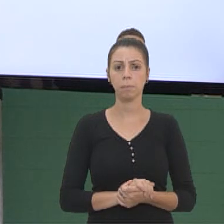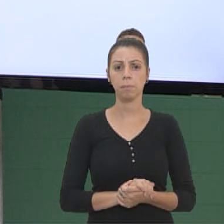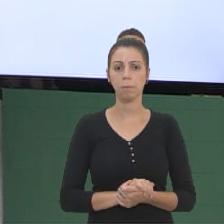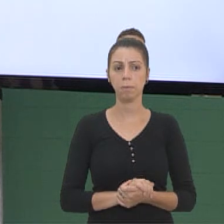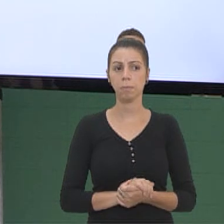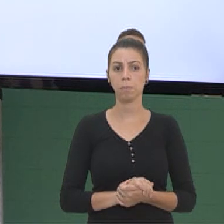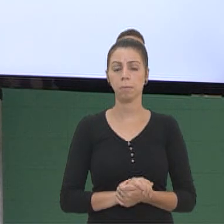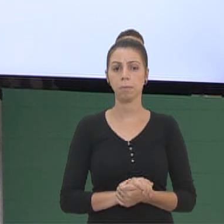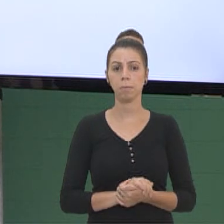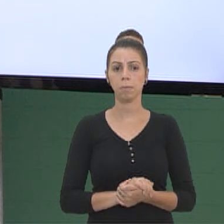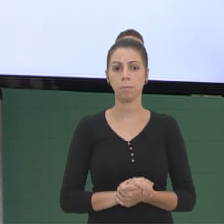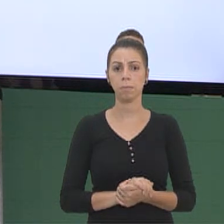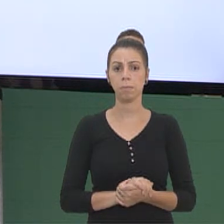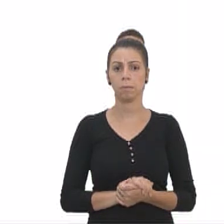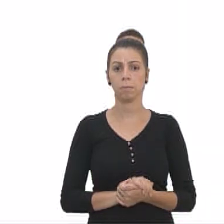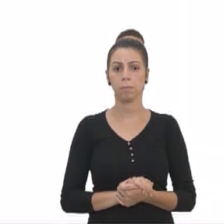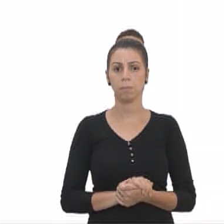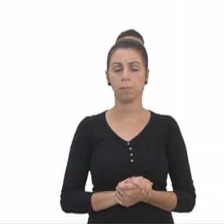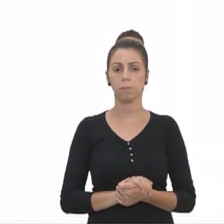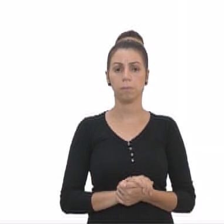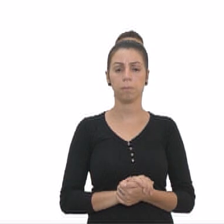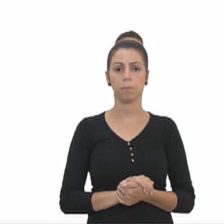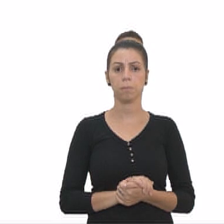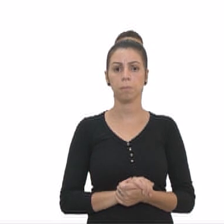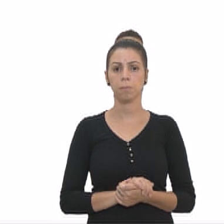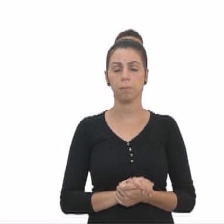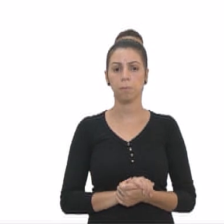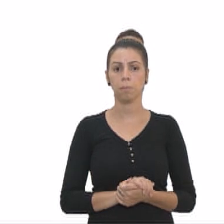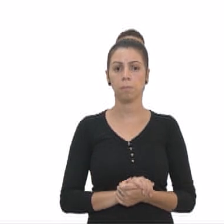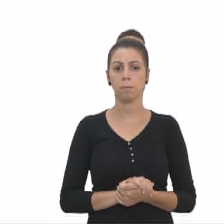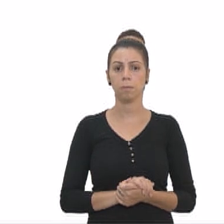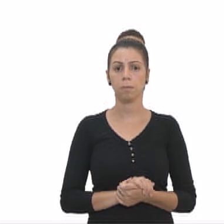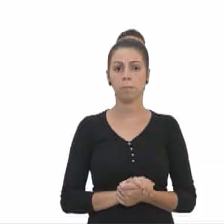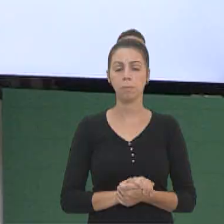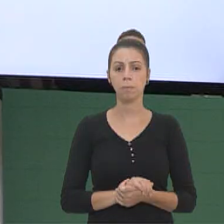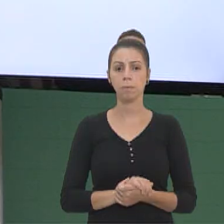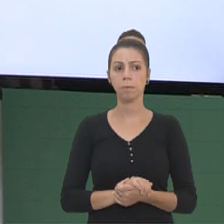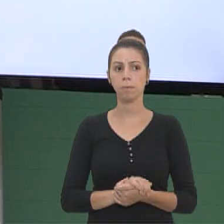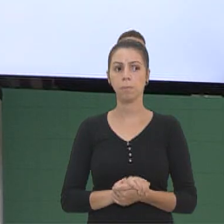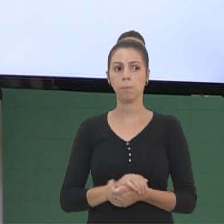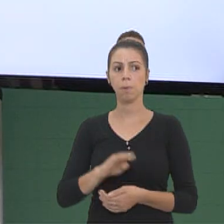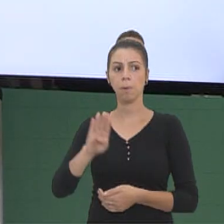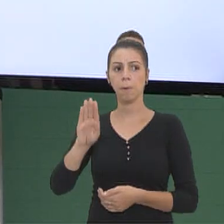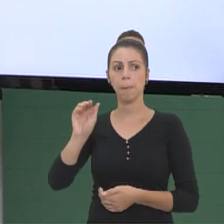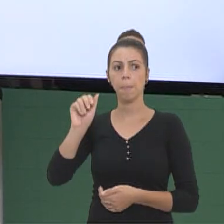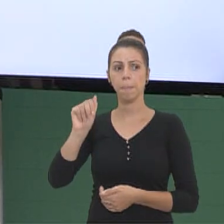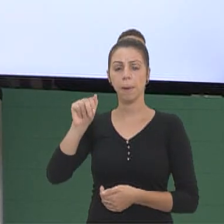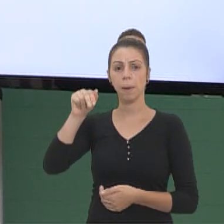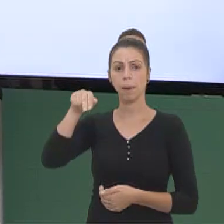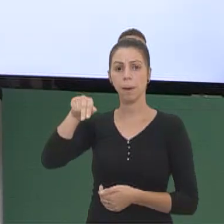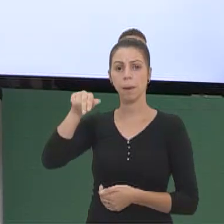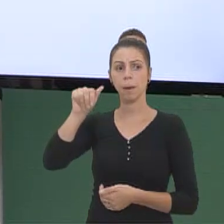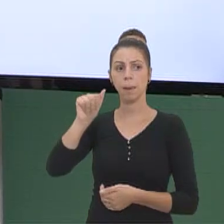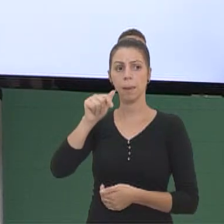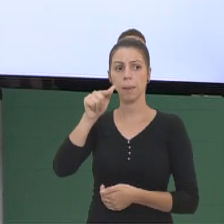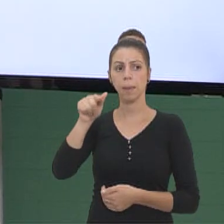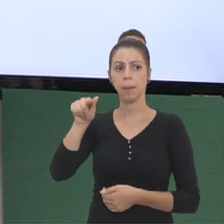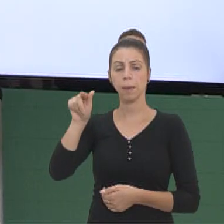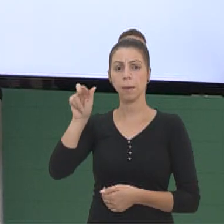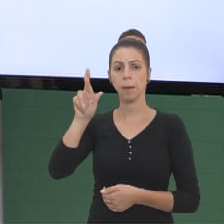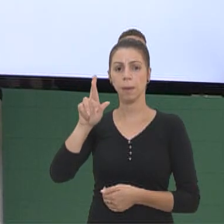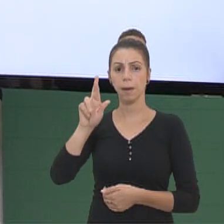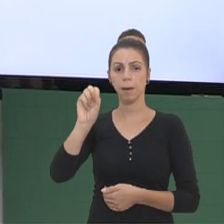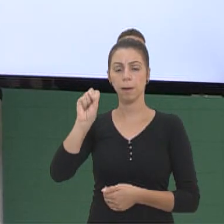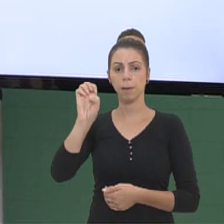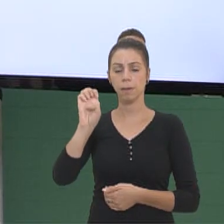e amar-se. No caso aqui de banhar-se, a pessoa está tomando banho, ela está